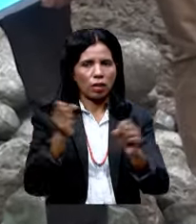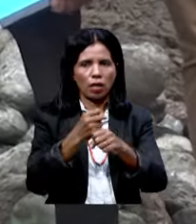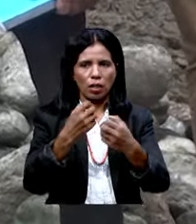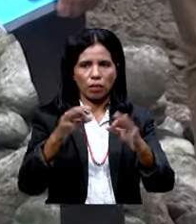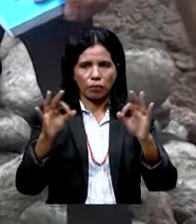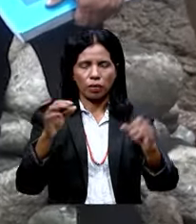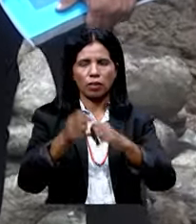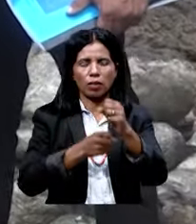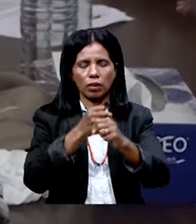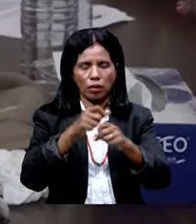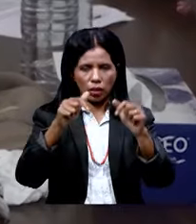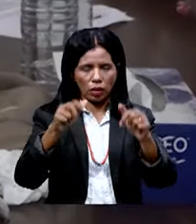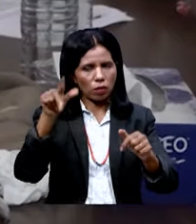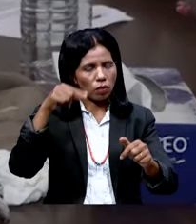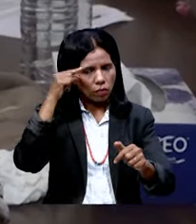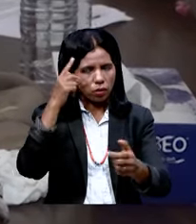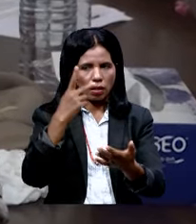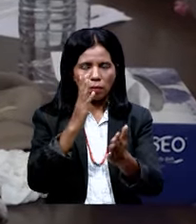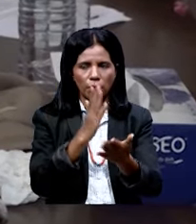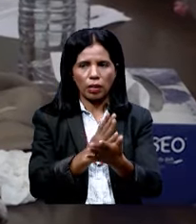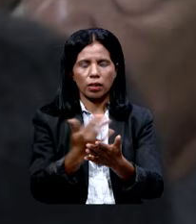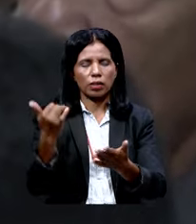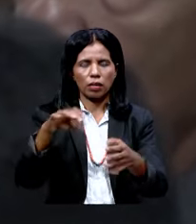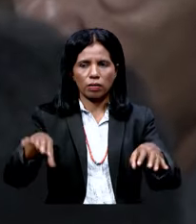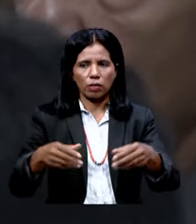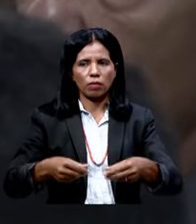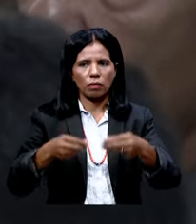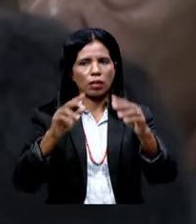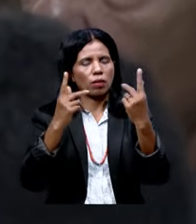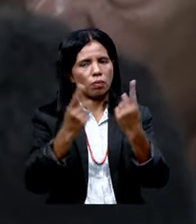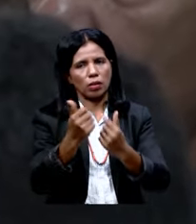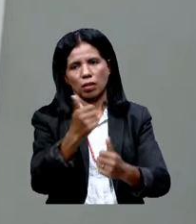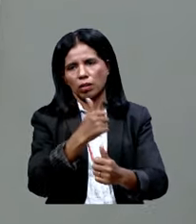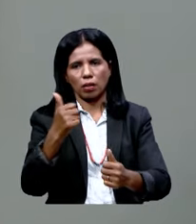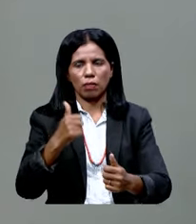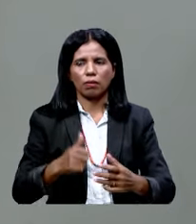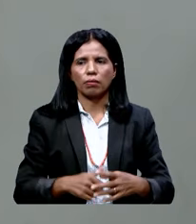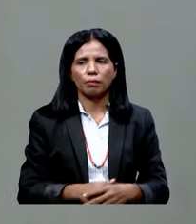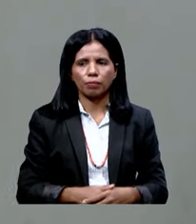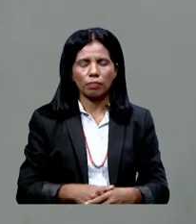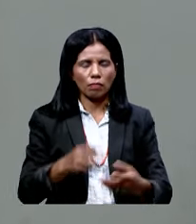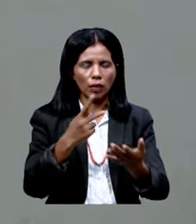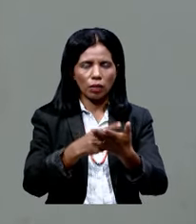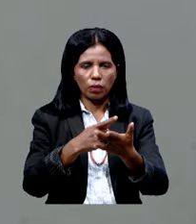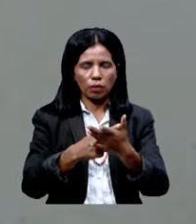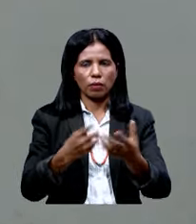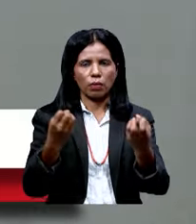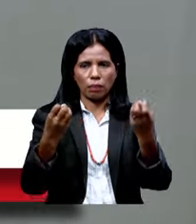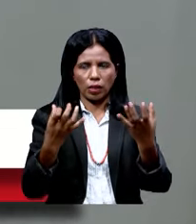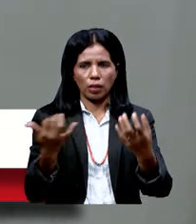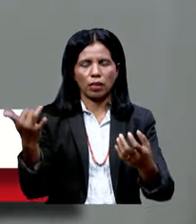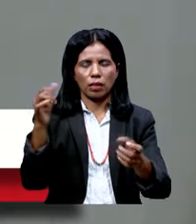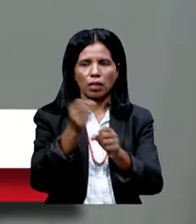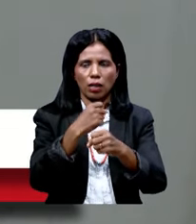e Tinangne, governo se rapara Sirene contrato, no Nebel Fofali ba companhia local Seluk. Ba projeto ongoing Sirenebe maka